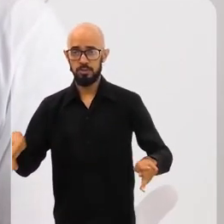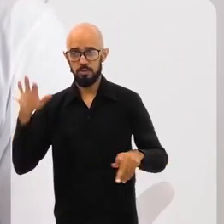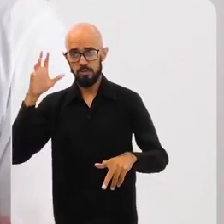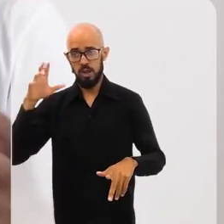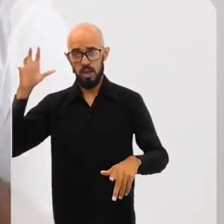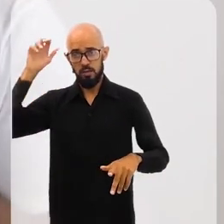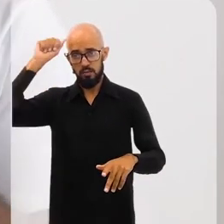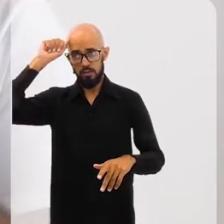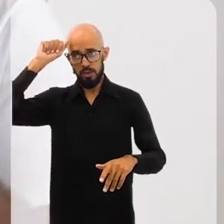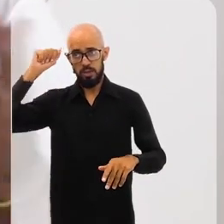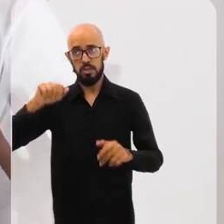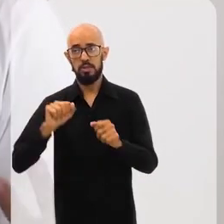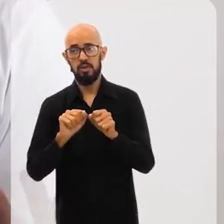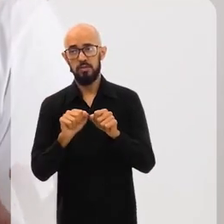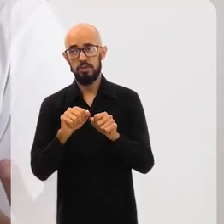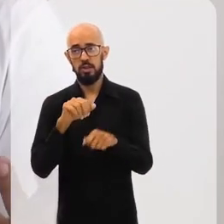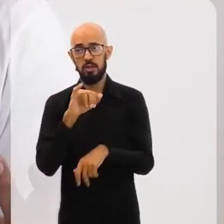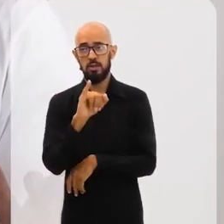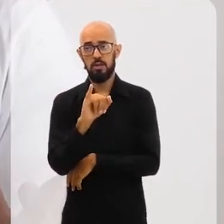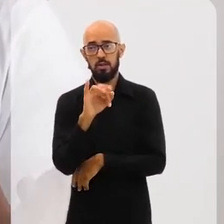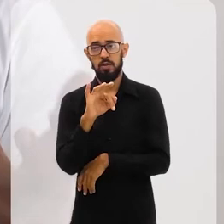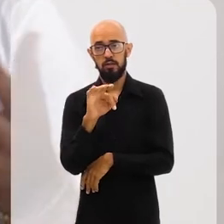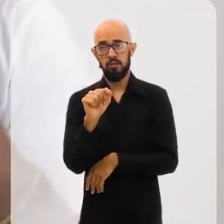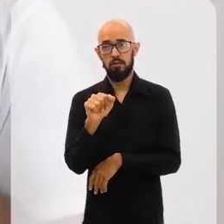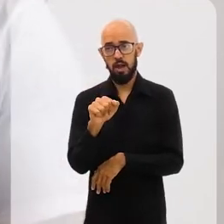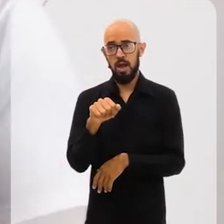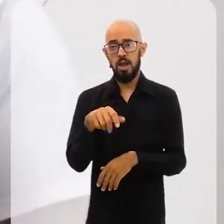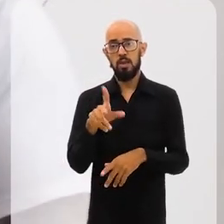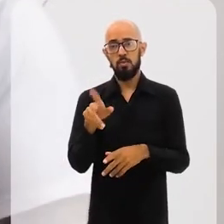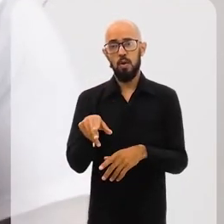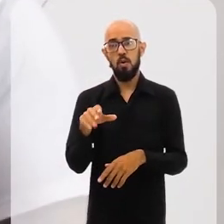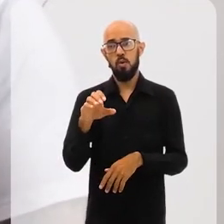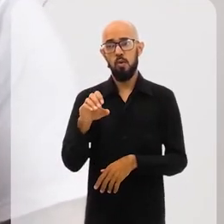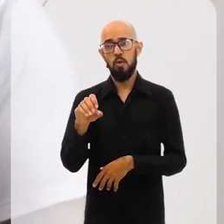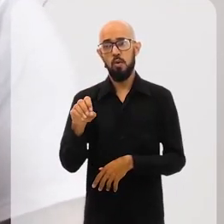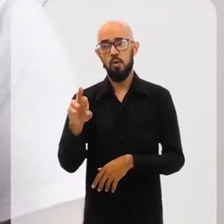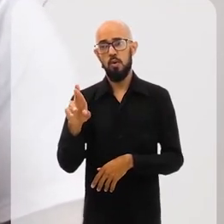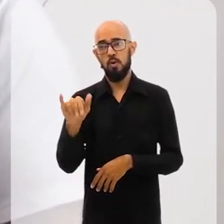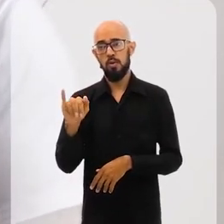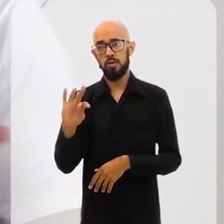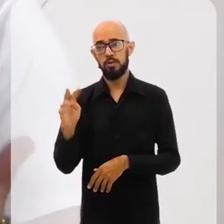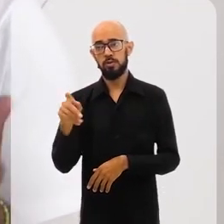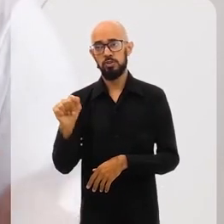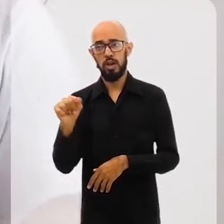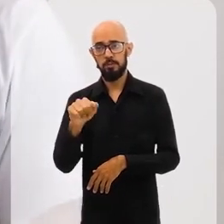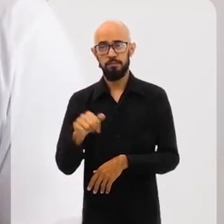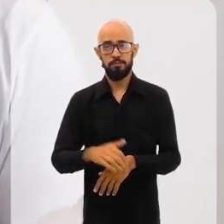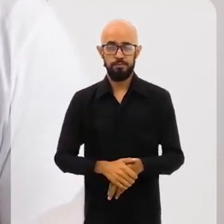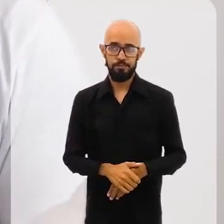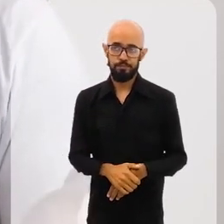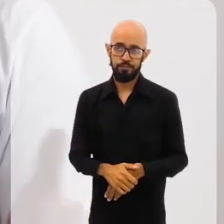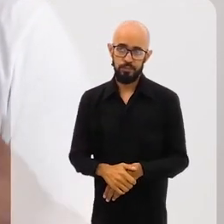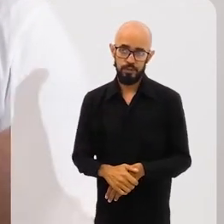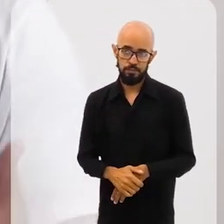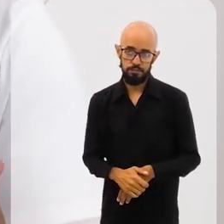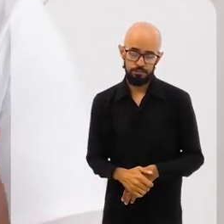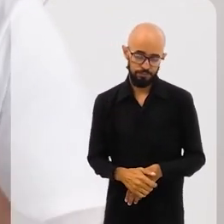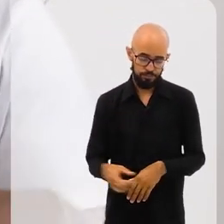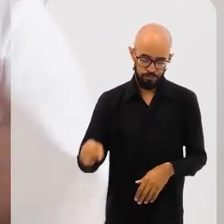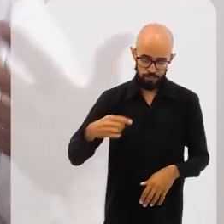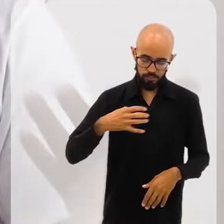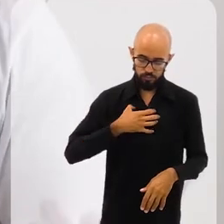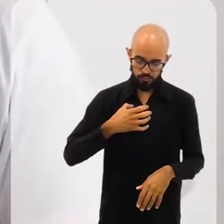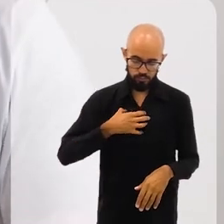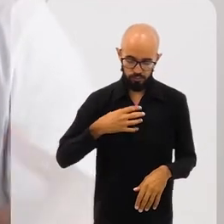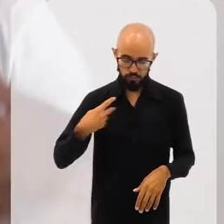africano. Então essas pessoas vão tratar Ifá como se fosse um orixá. E é assim que eles fazem, como se Orúmila